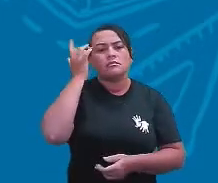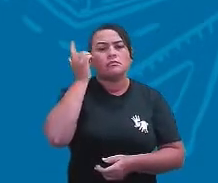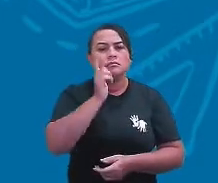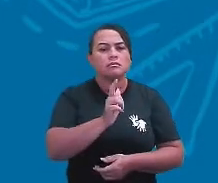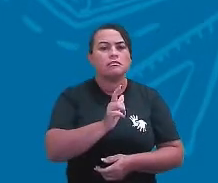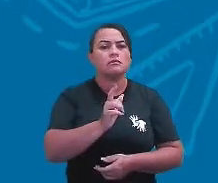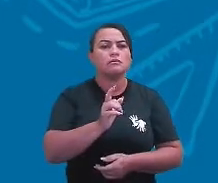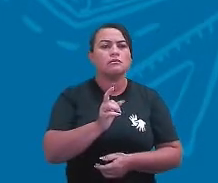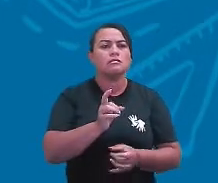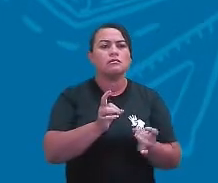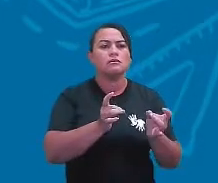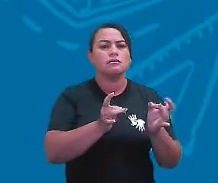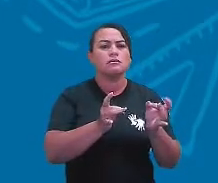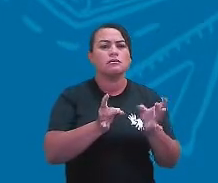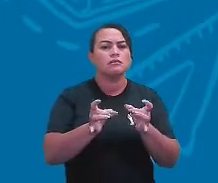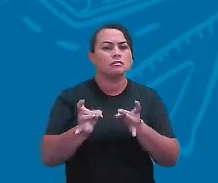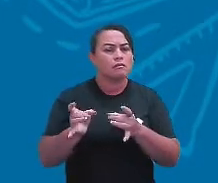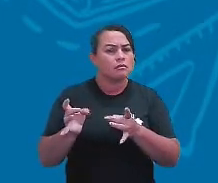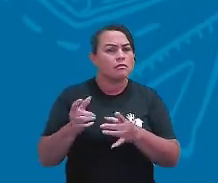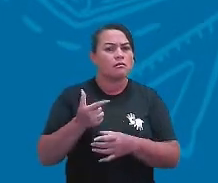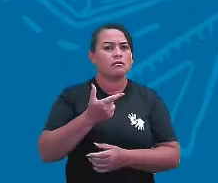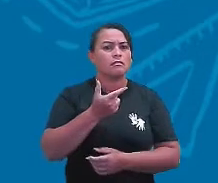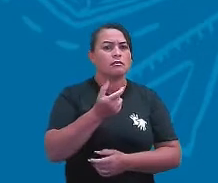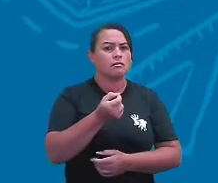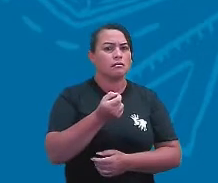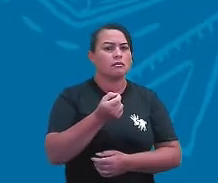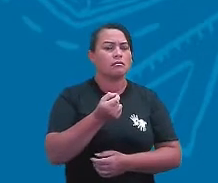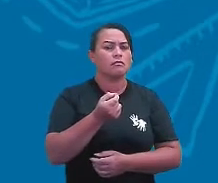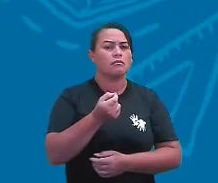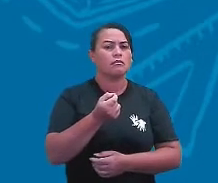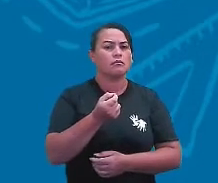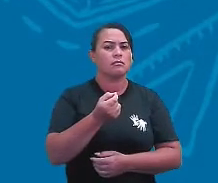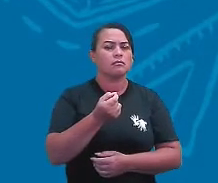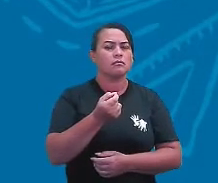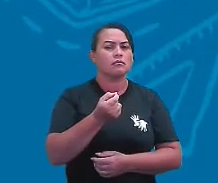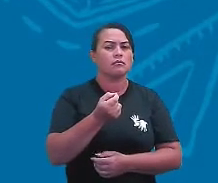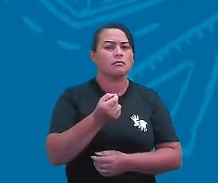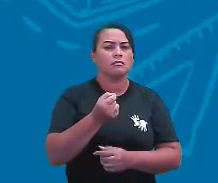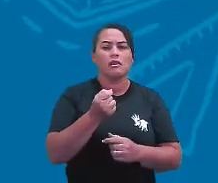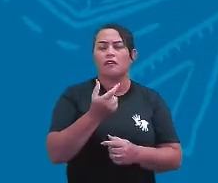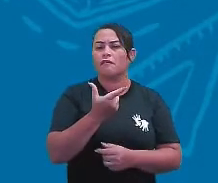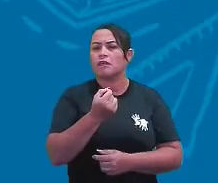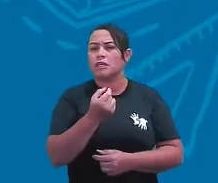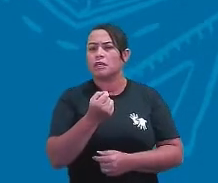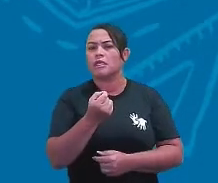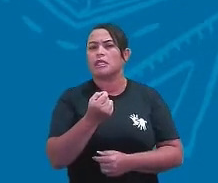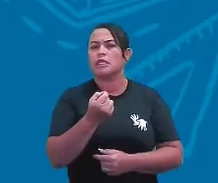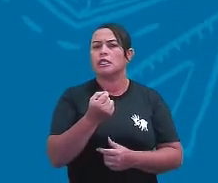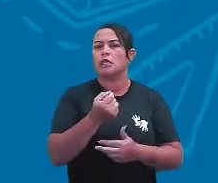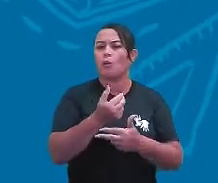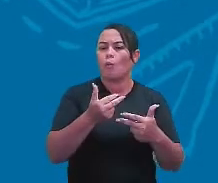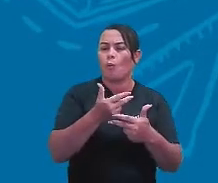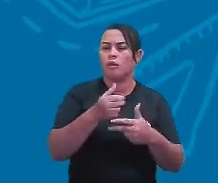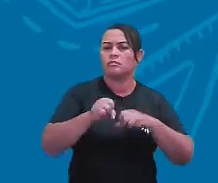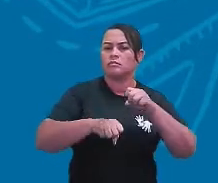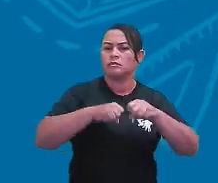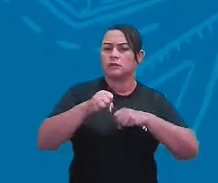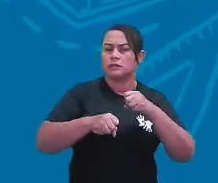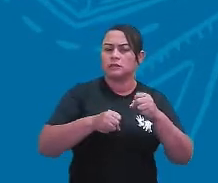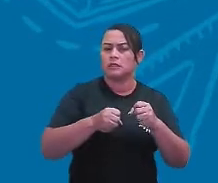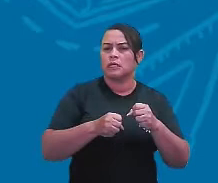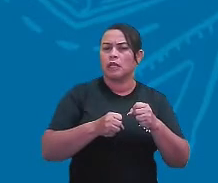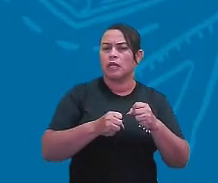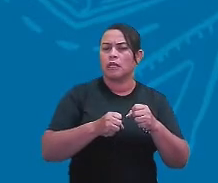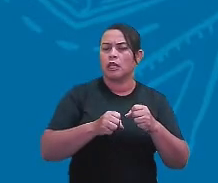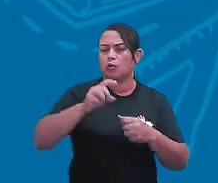20 peças de bicicleta por dia, né? Durante o mês todo, quanto